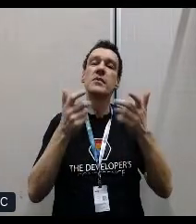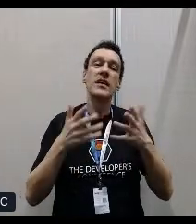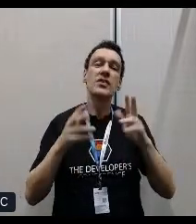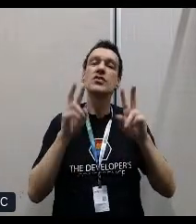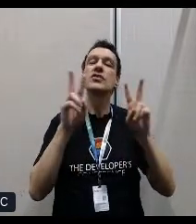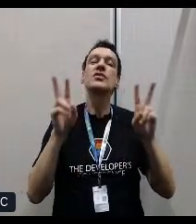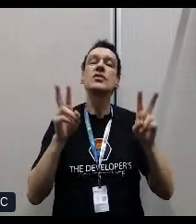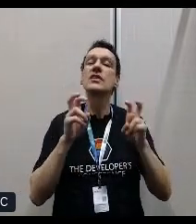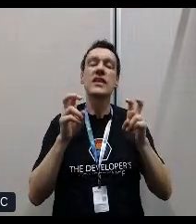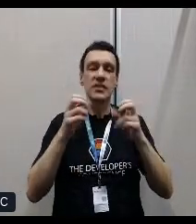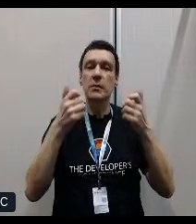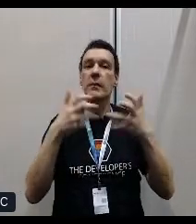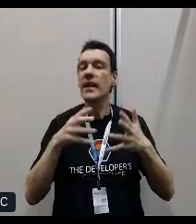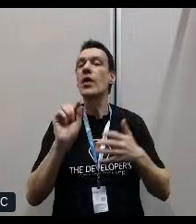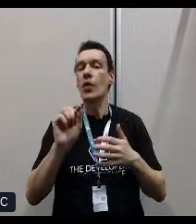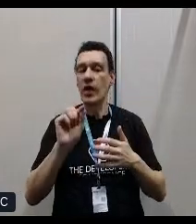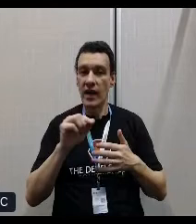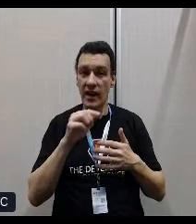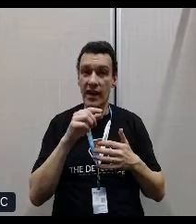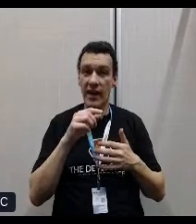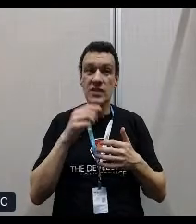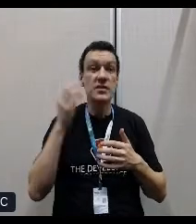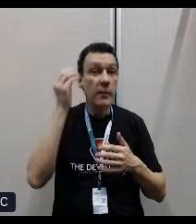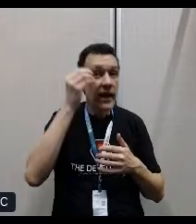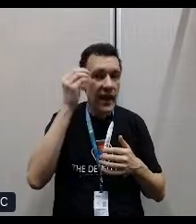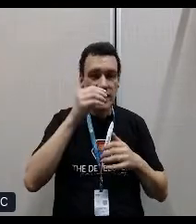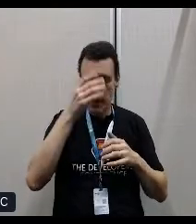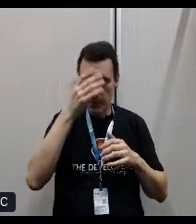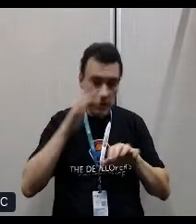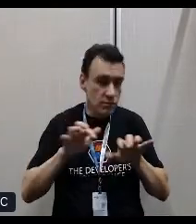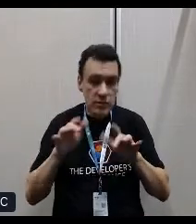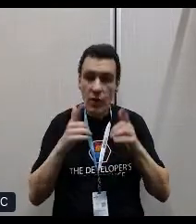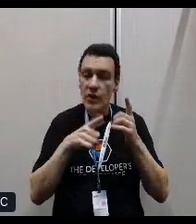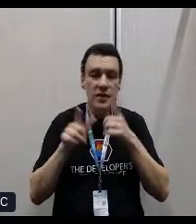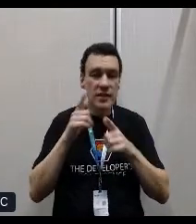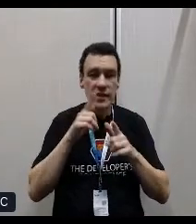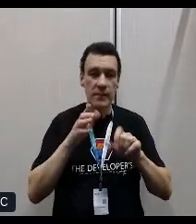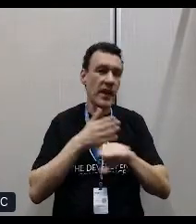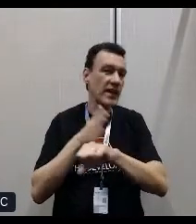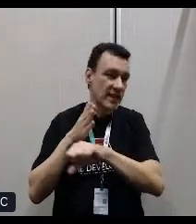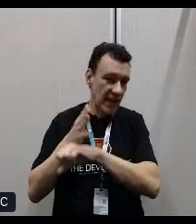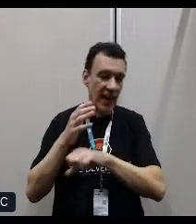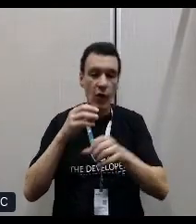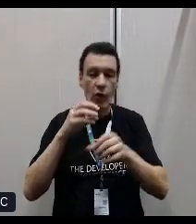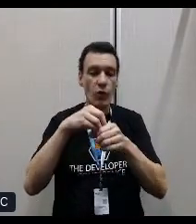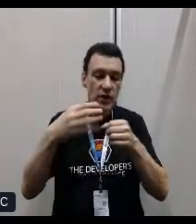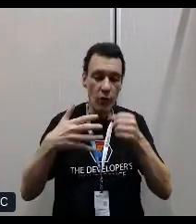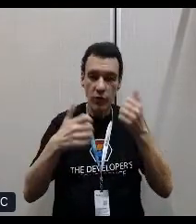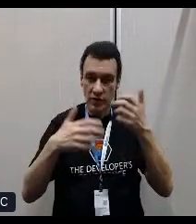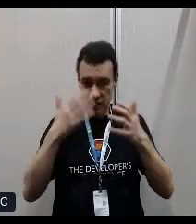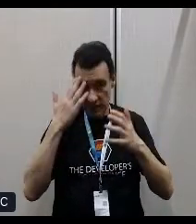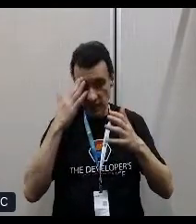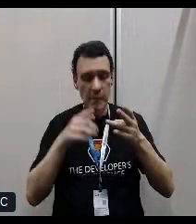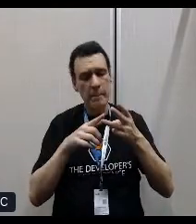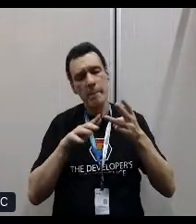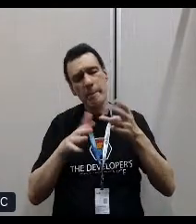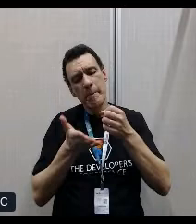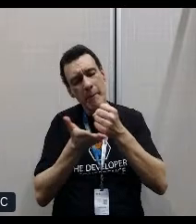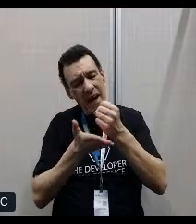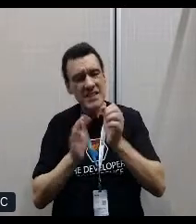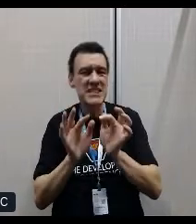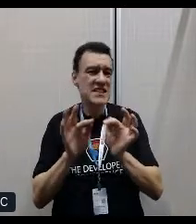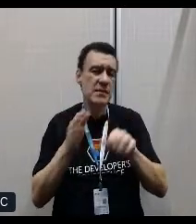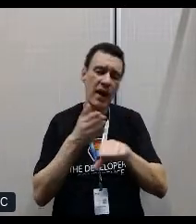A ele acaba sendo mais básico, né, e essencial para que muita gente possa acessar o conteúdo, e o triplo A é mais específico e torna o site